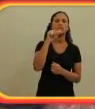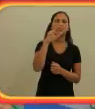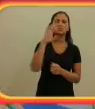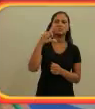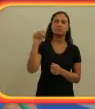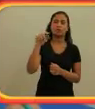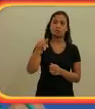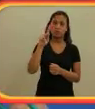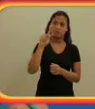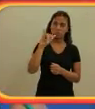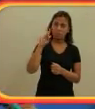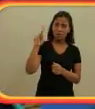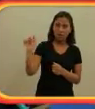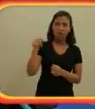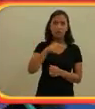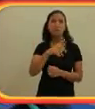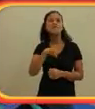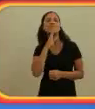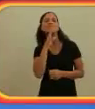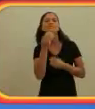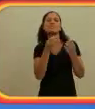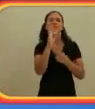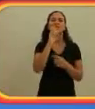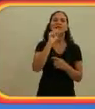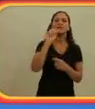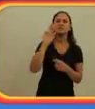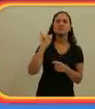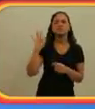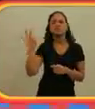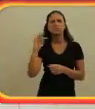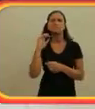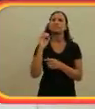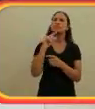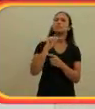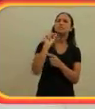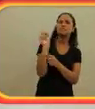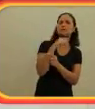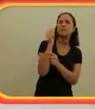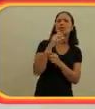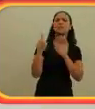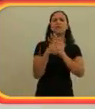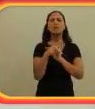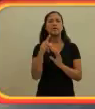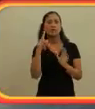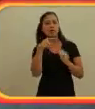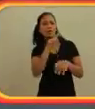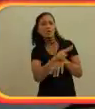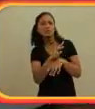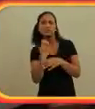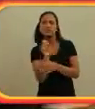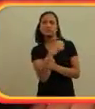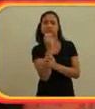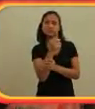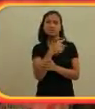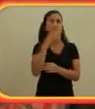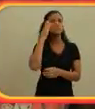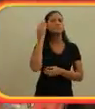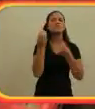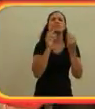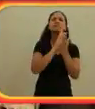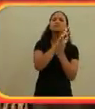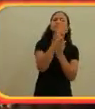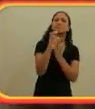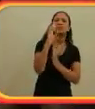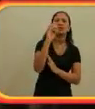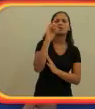Yuca. Vamos conhecer o TheraSuite, uma terapia inovadora criada por fisioterapeutas. E ainda saber os benefícios